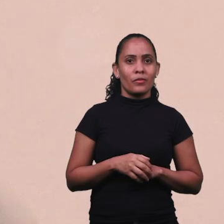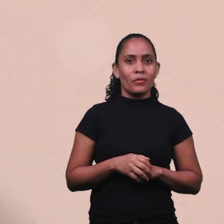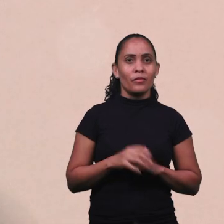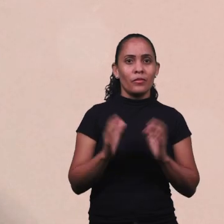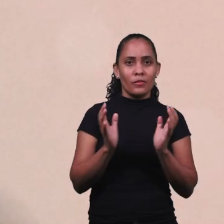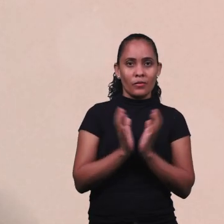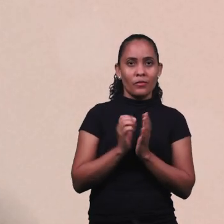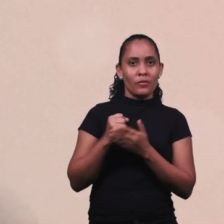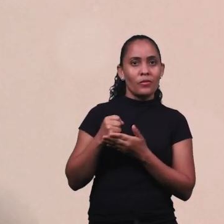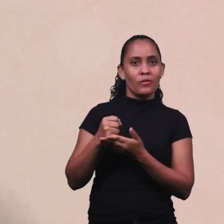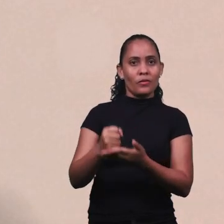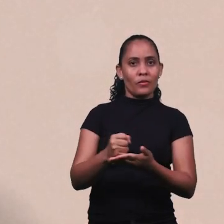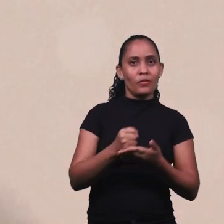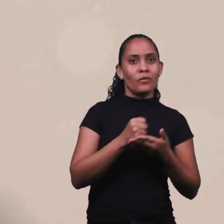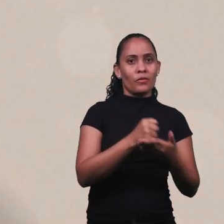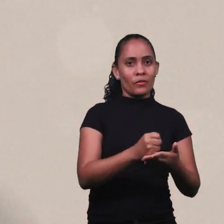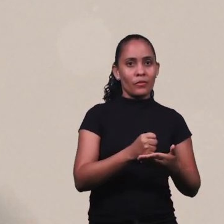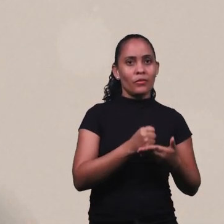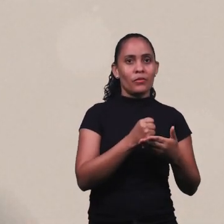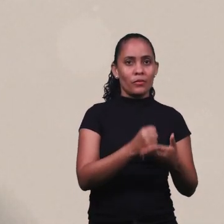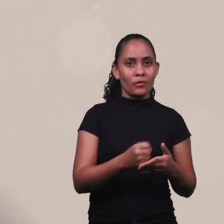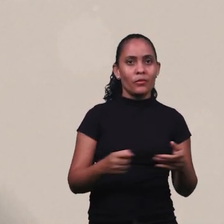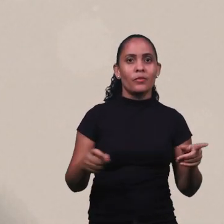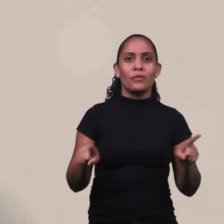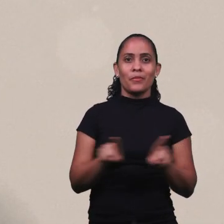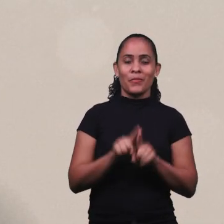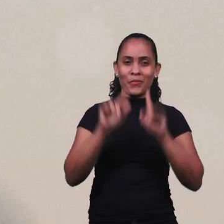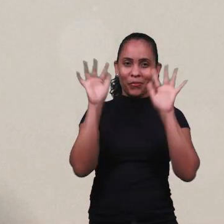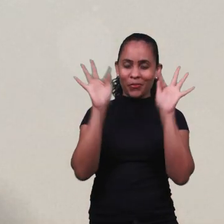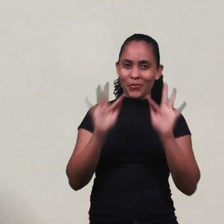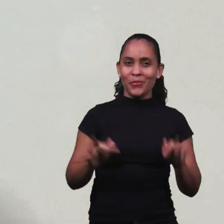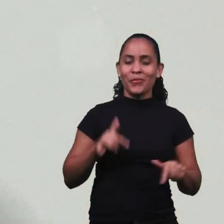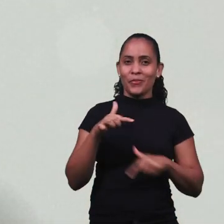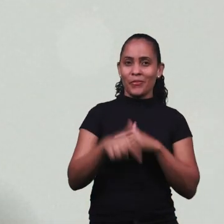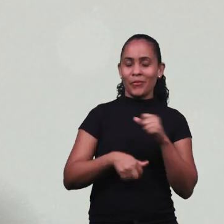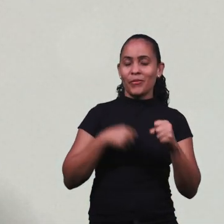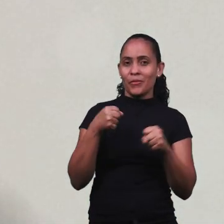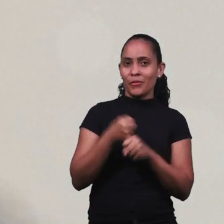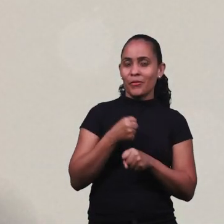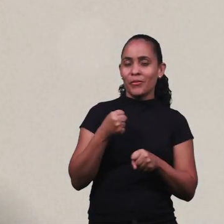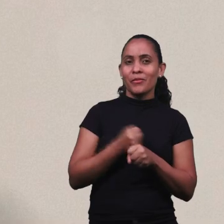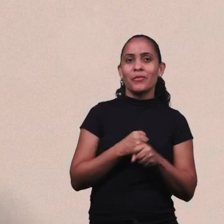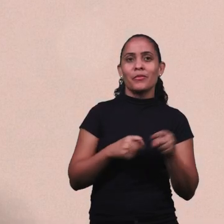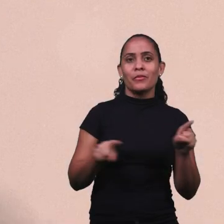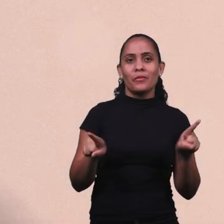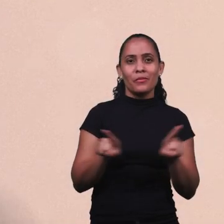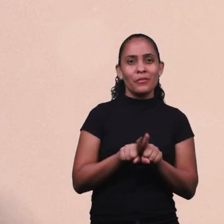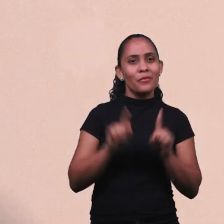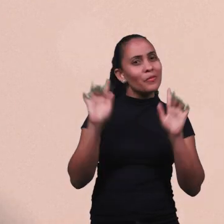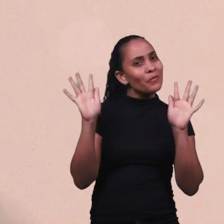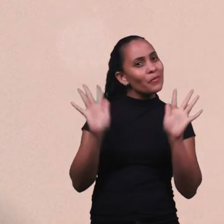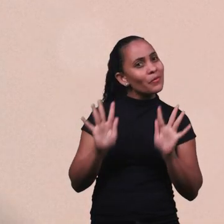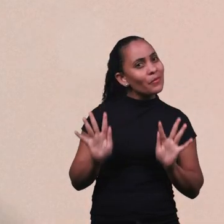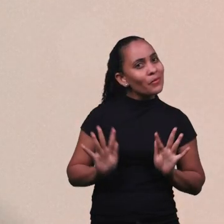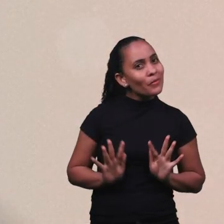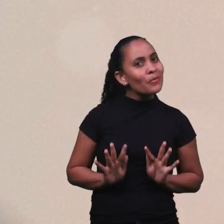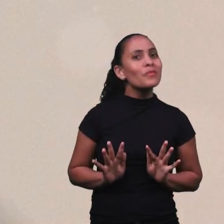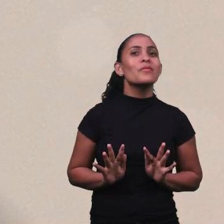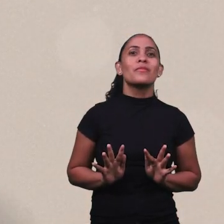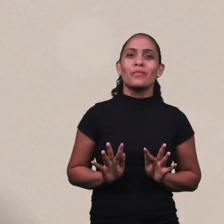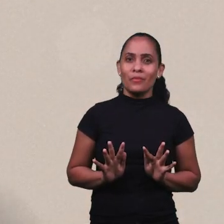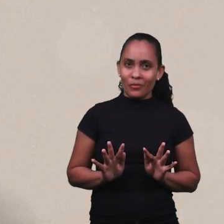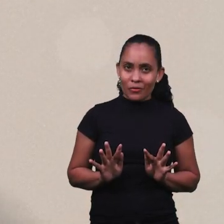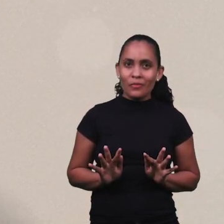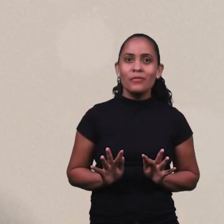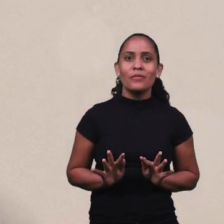de assistência também da obra do Senhor. Sou muito feliz de fazer essa obra, trabalhar para o Senhor. Sou muito feliz de estar na obra do pastor Abel, junto